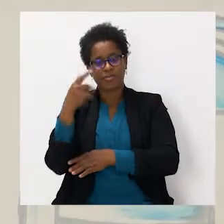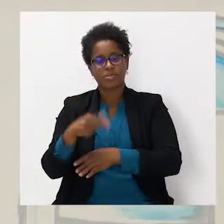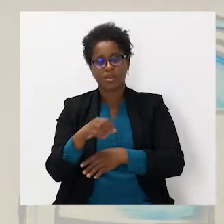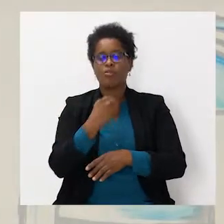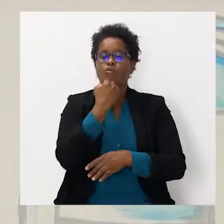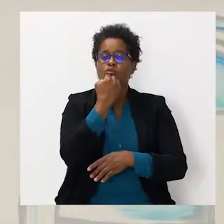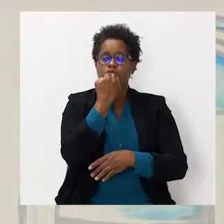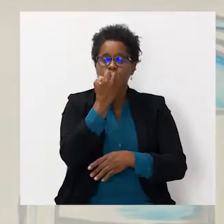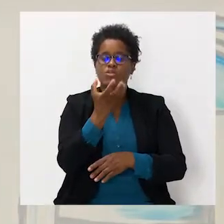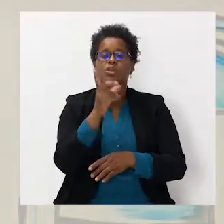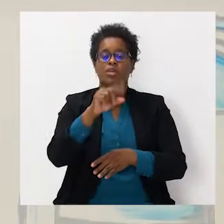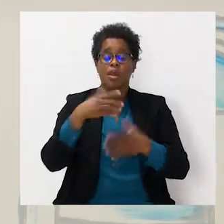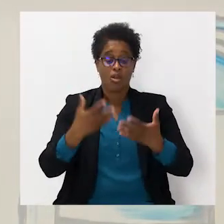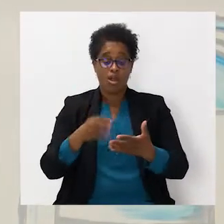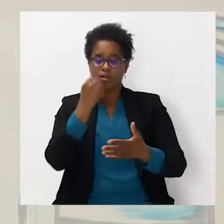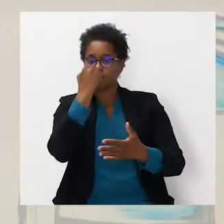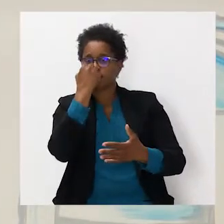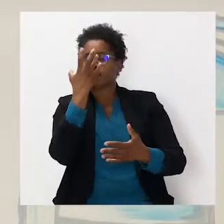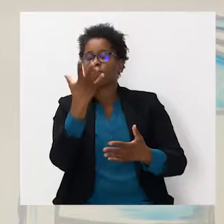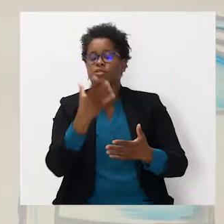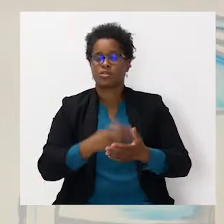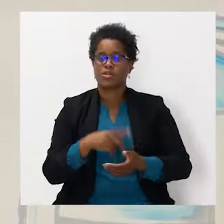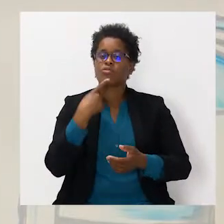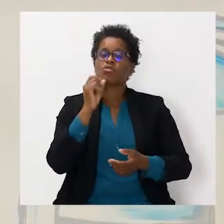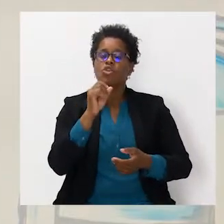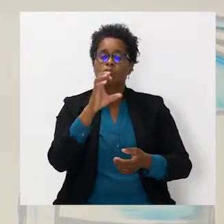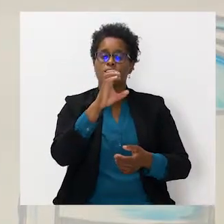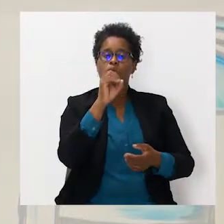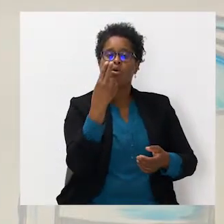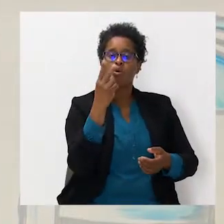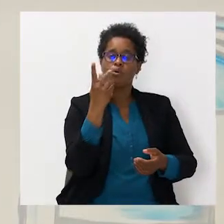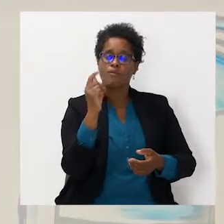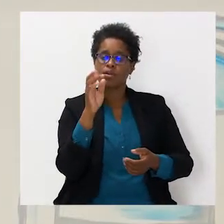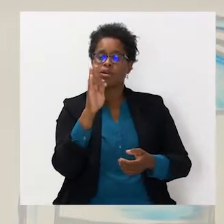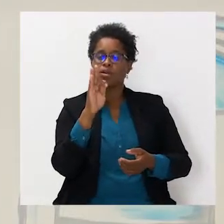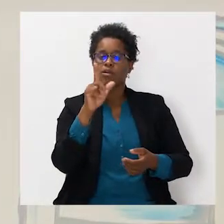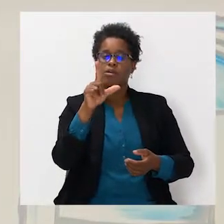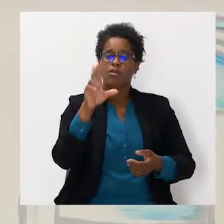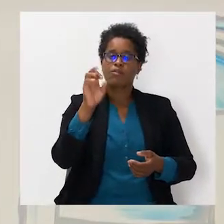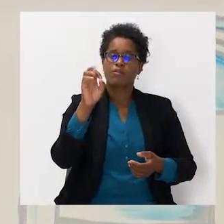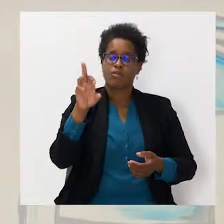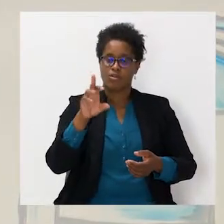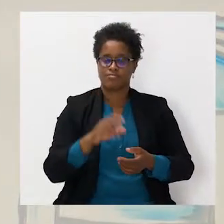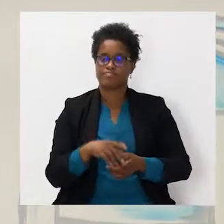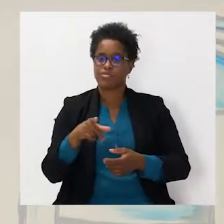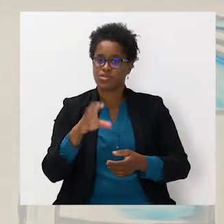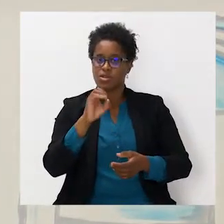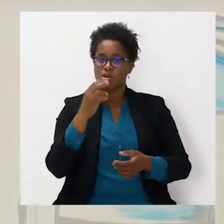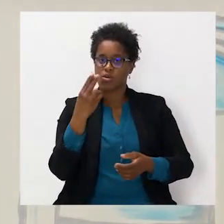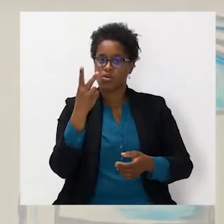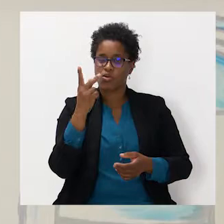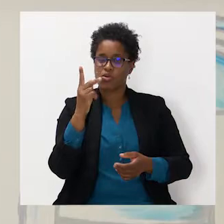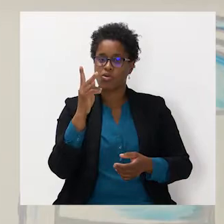agora temos a flor. Chama-se couve-flor, não é? Então, da couve-flor, comemos